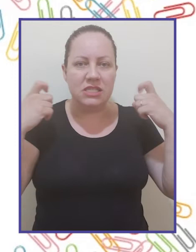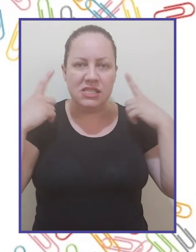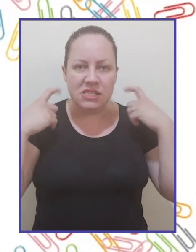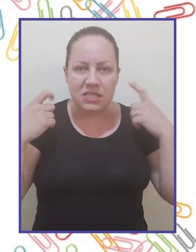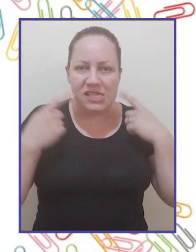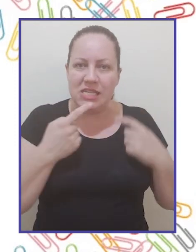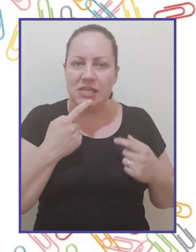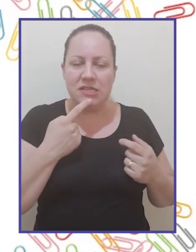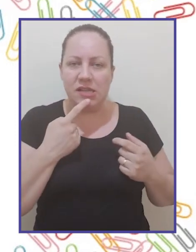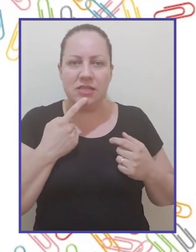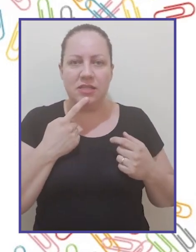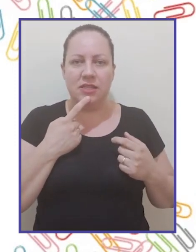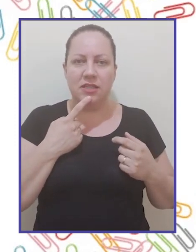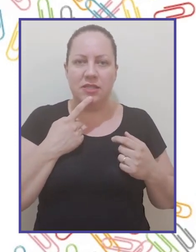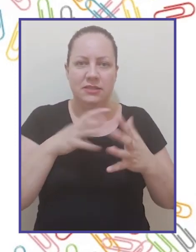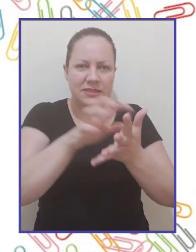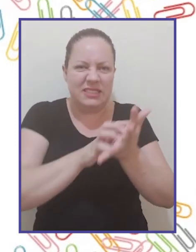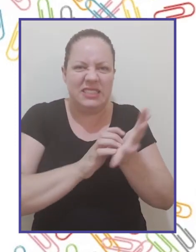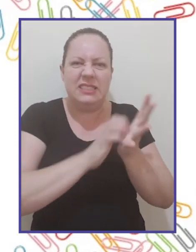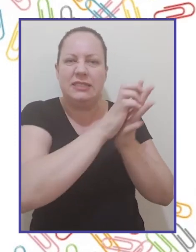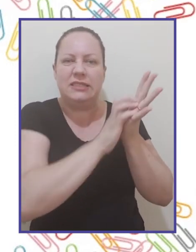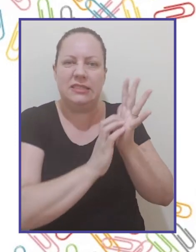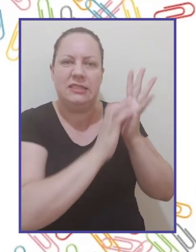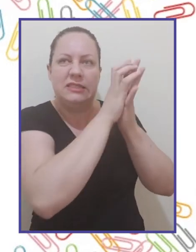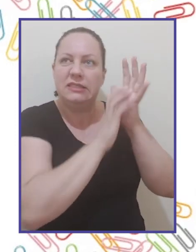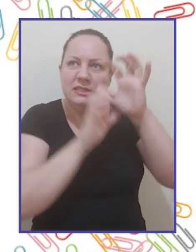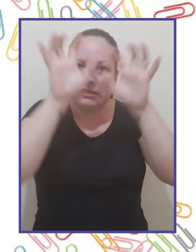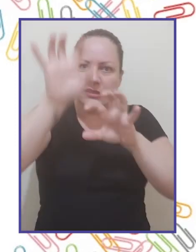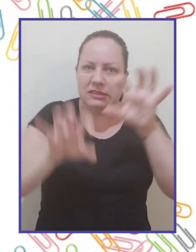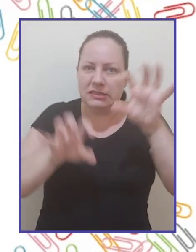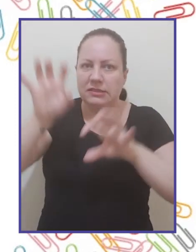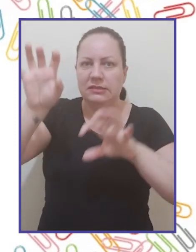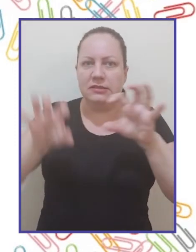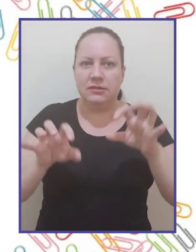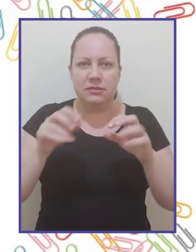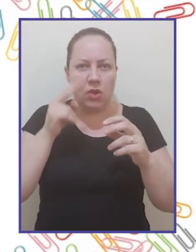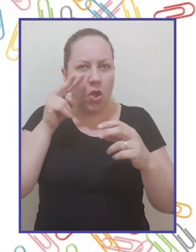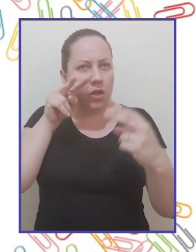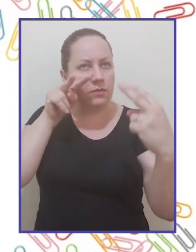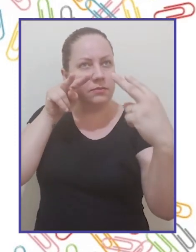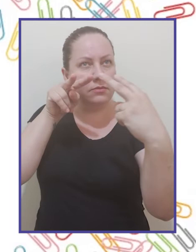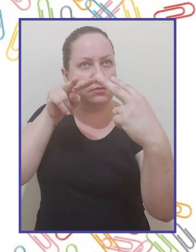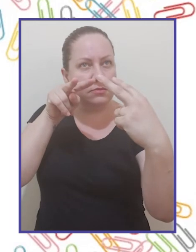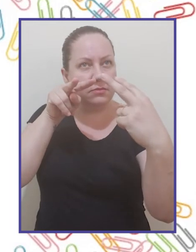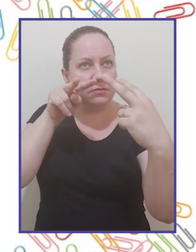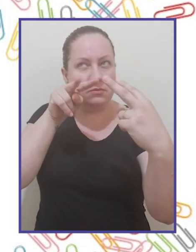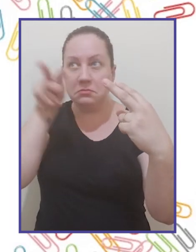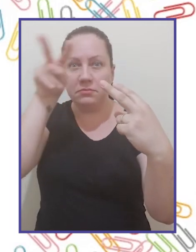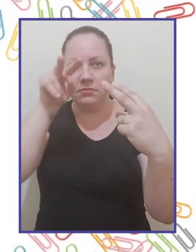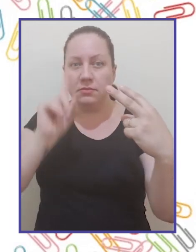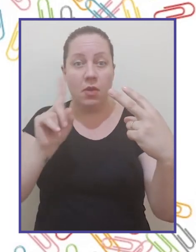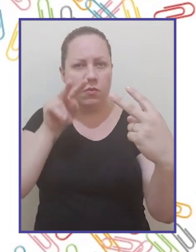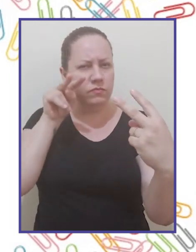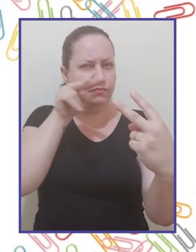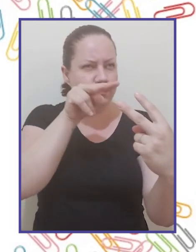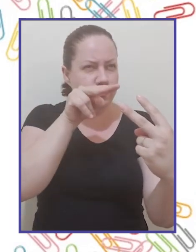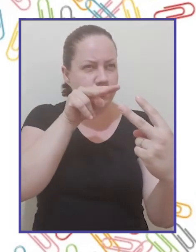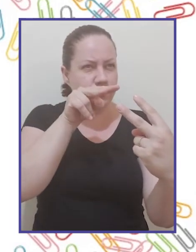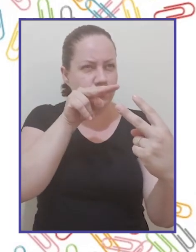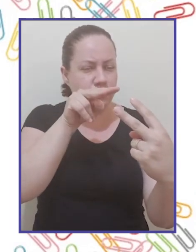dentes, esfregar e arranhar superfícies, ficar com os olhos fixos em detalhes